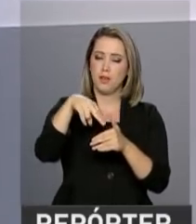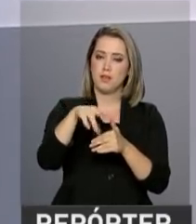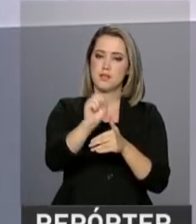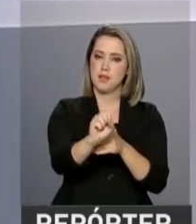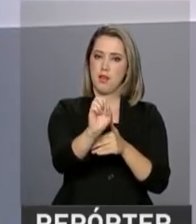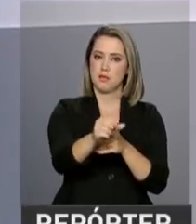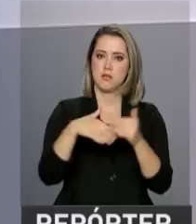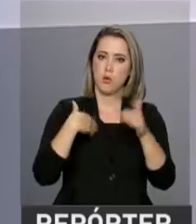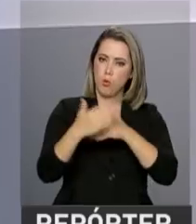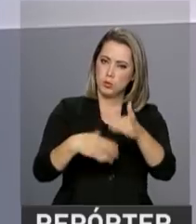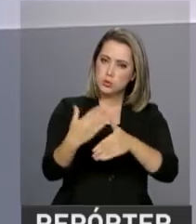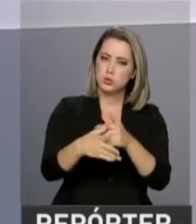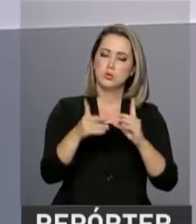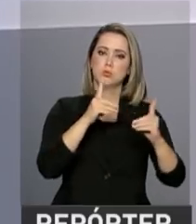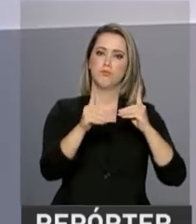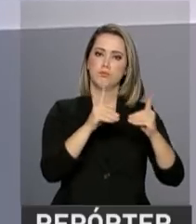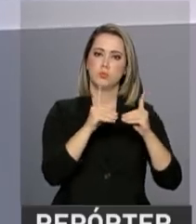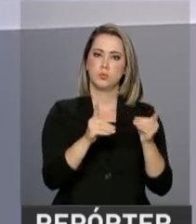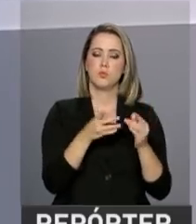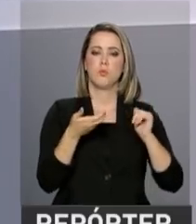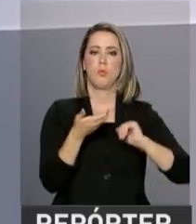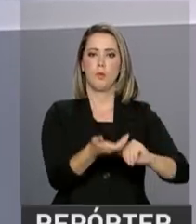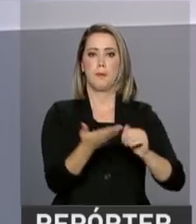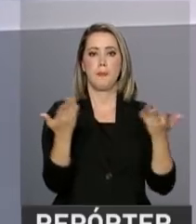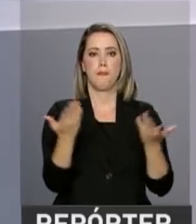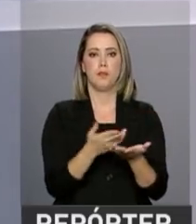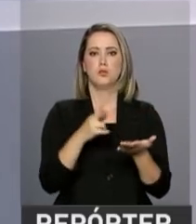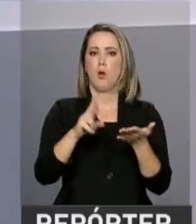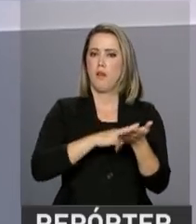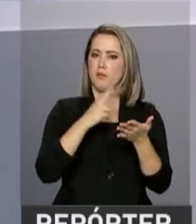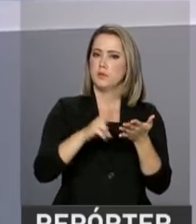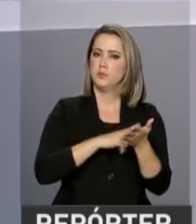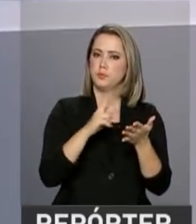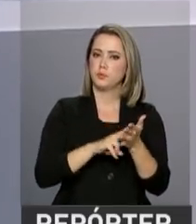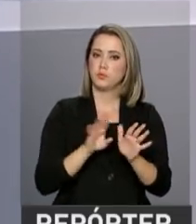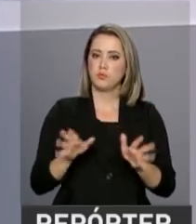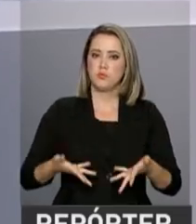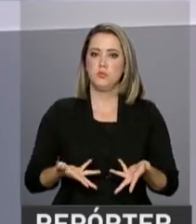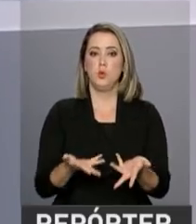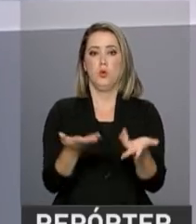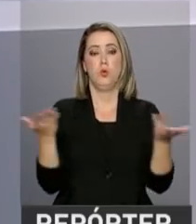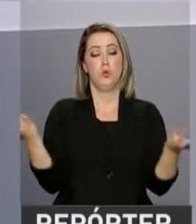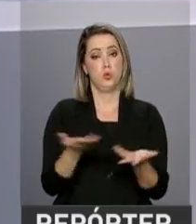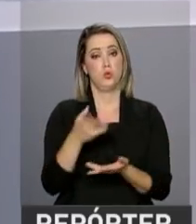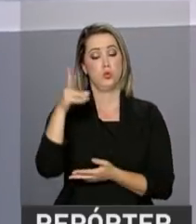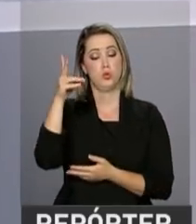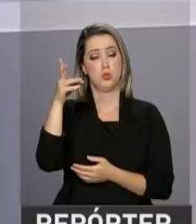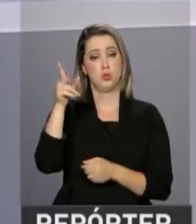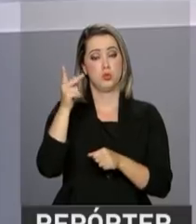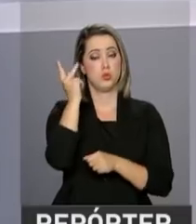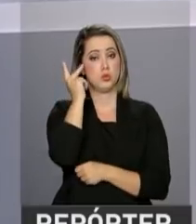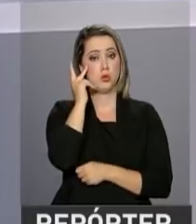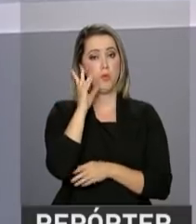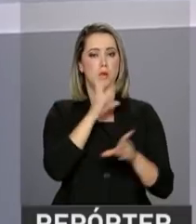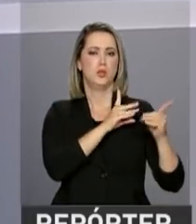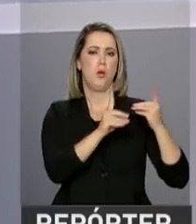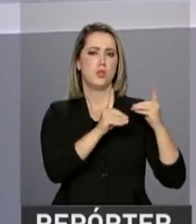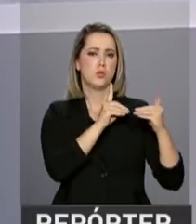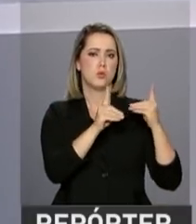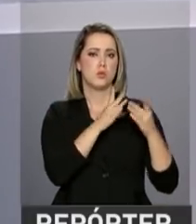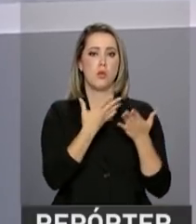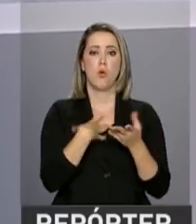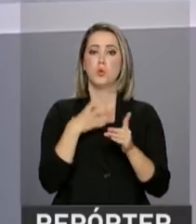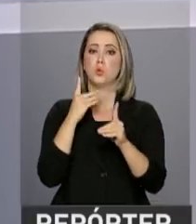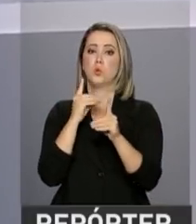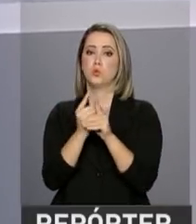esclarecer a população, uma revista de circulação nacional promoveu hoje em São Paulo um debate sobre o tema. Logo no início do